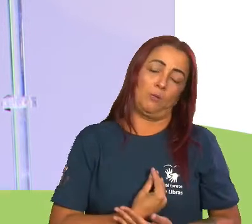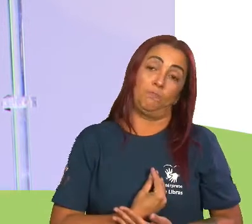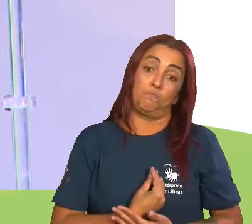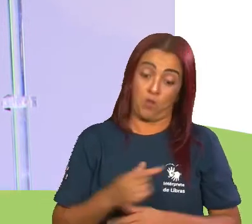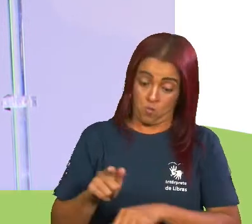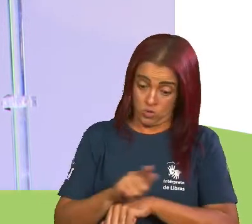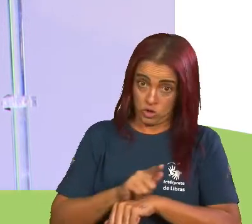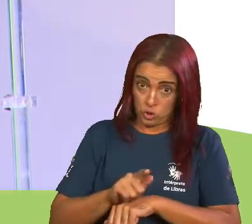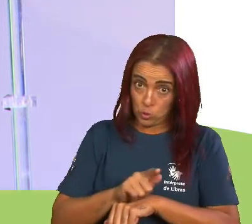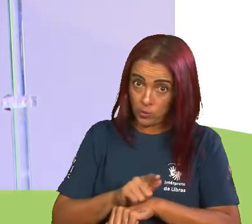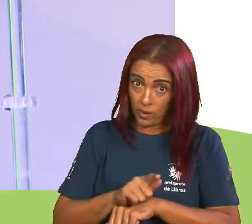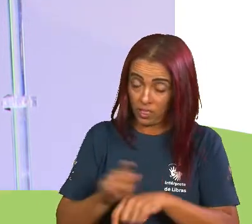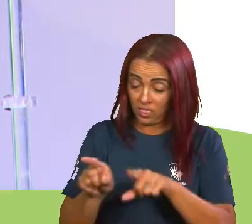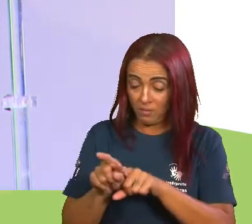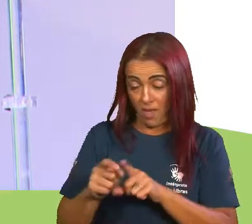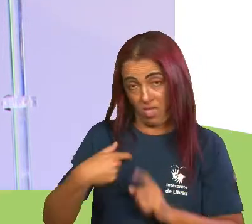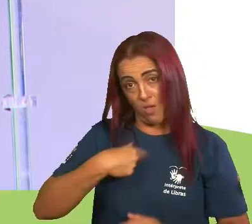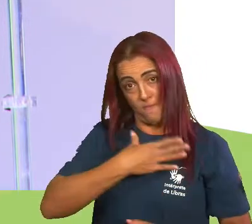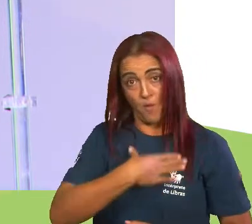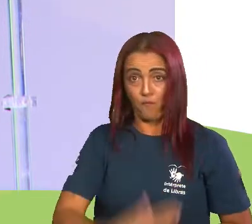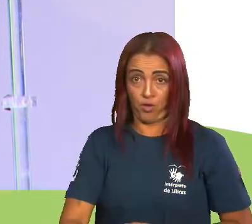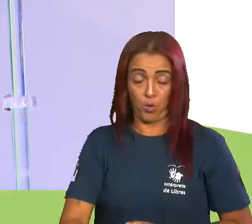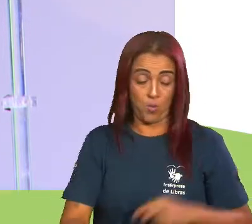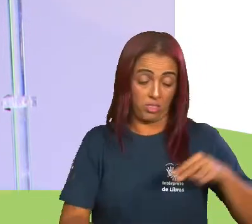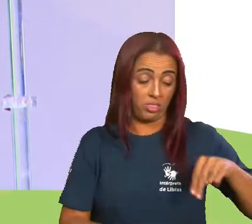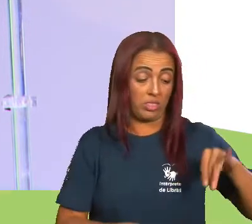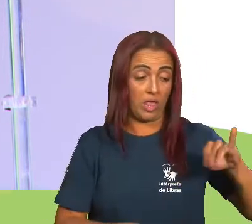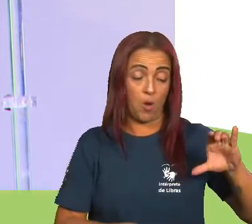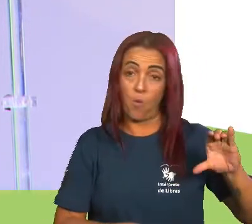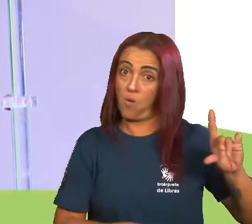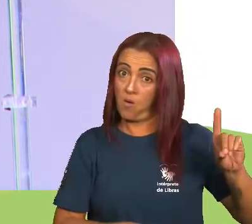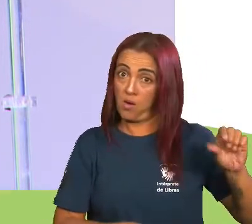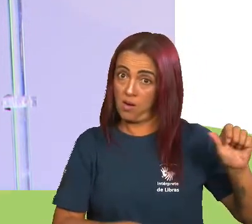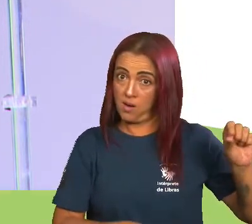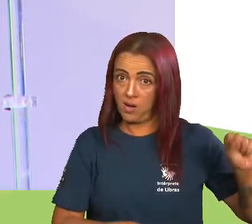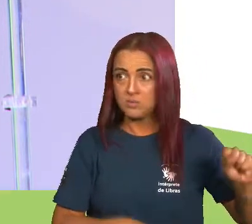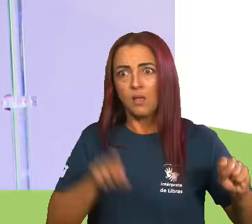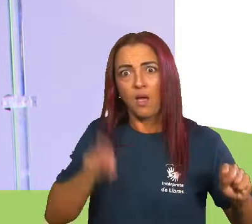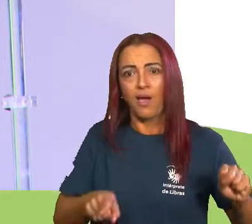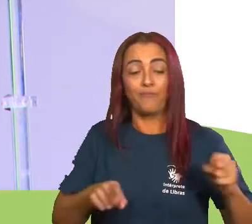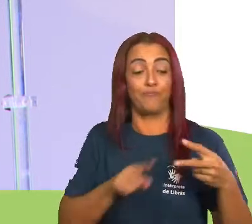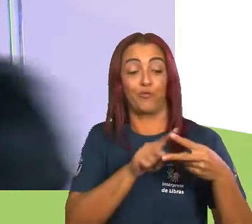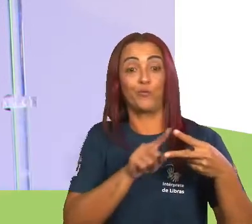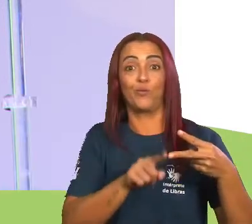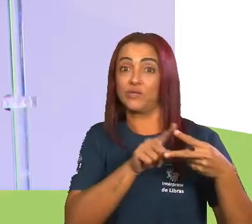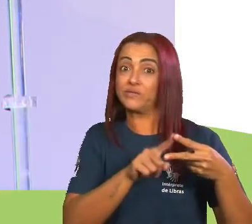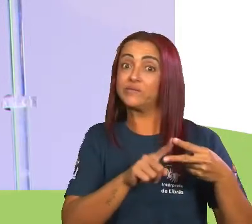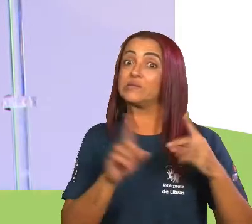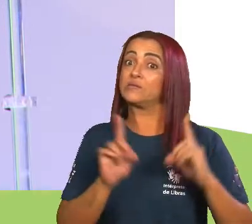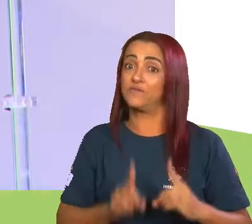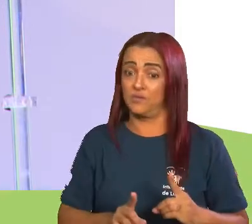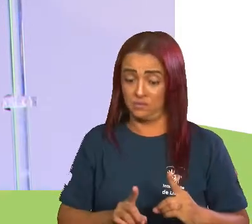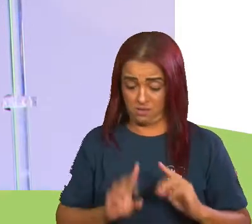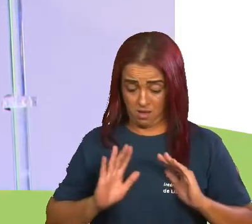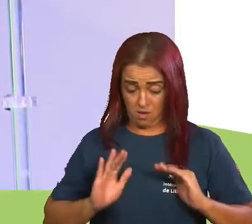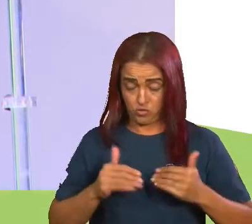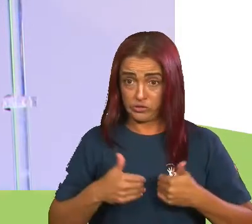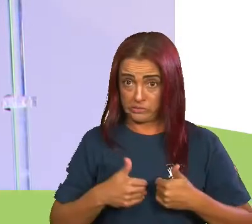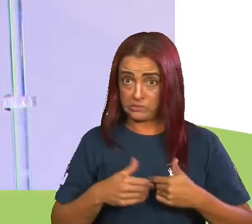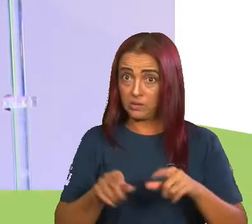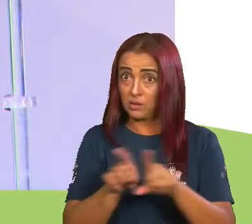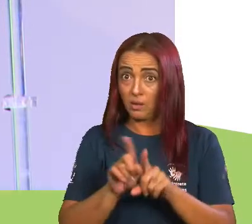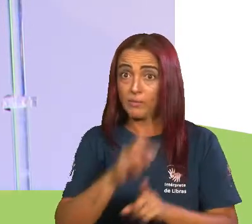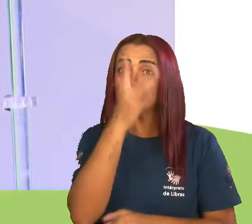e como mãe do Nicolas, que tem duas deficiências, que é cego e autista. Mas a vontade, o querer fazer é muito maior,